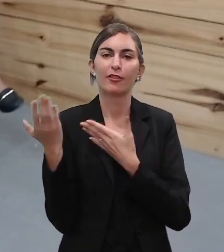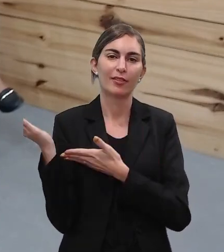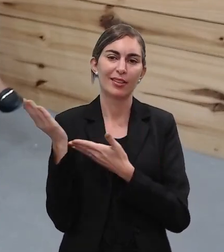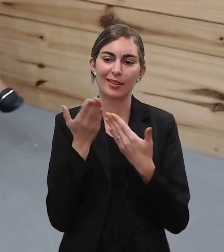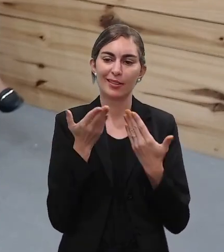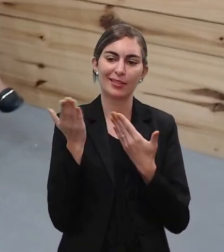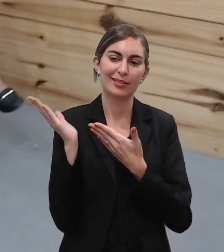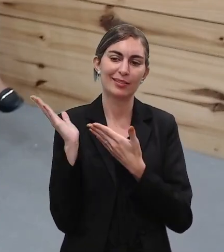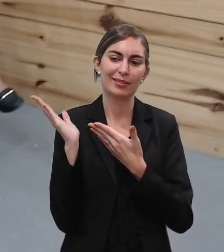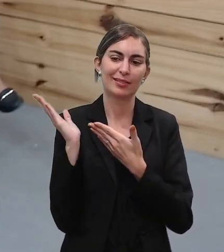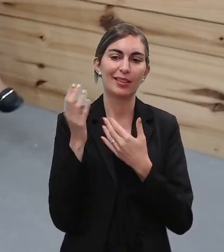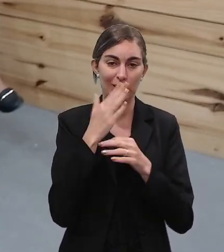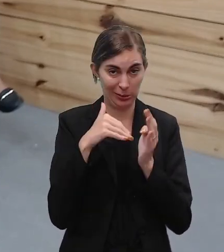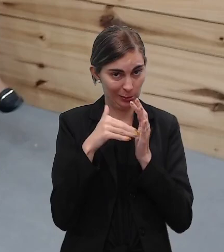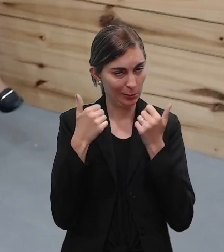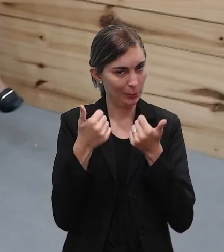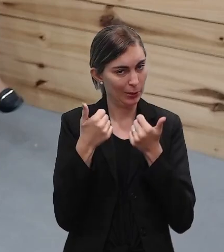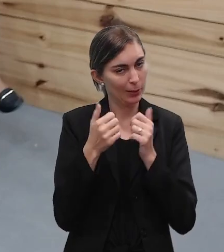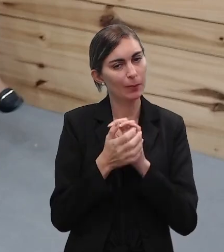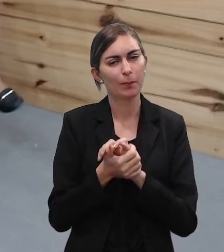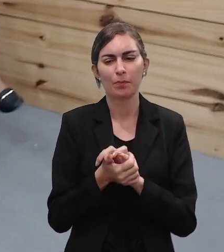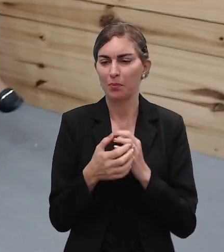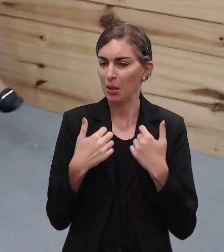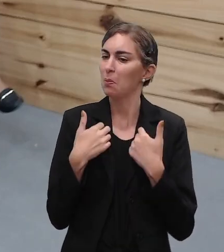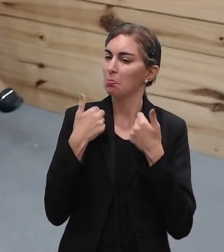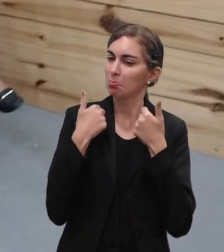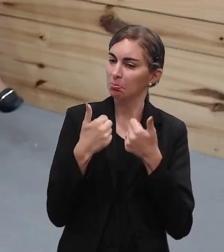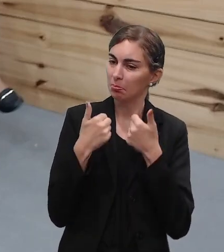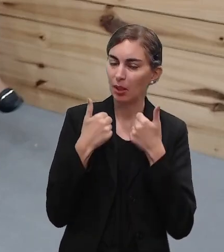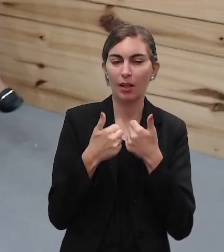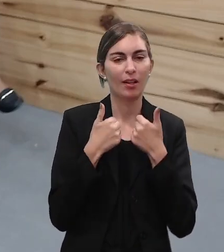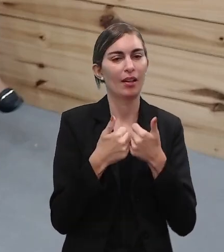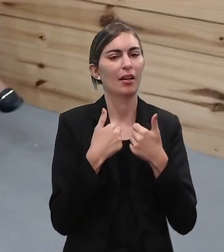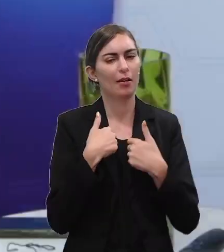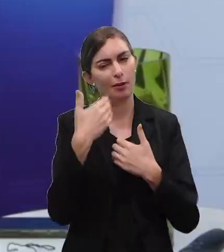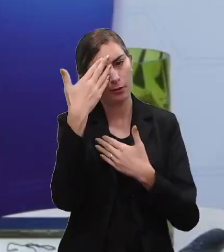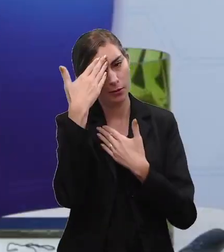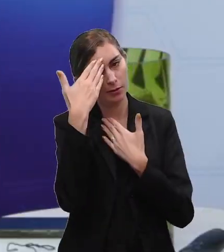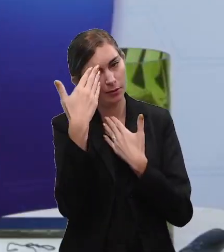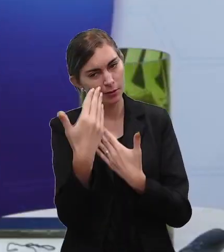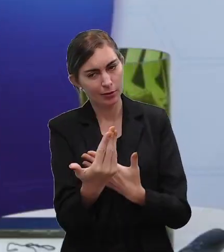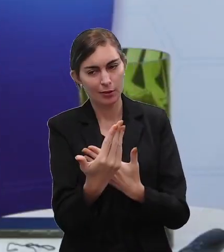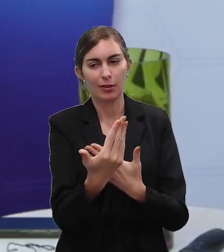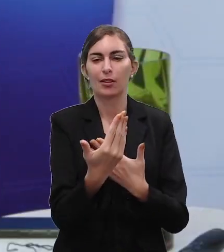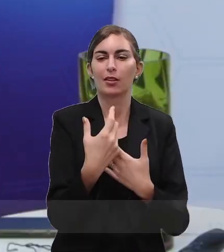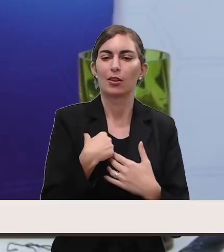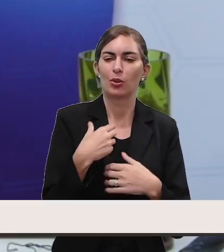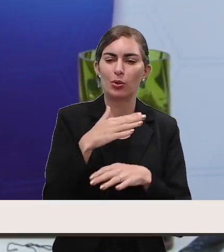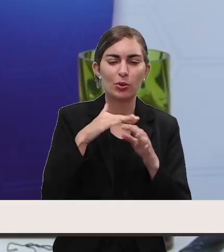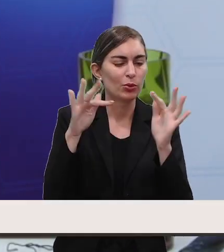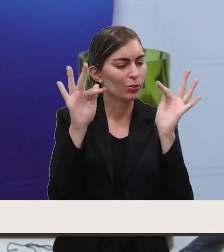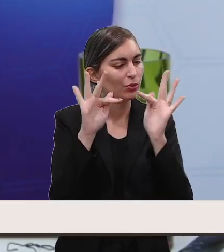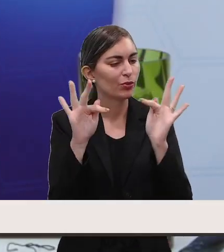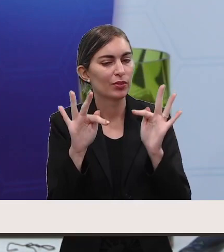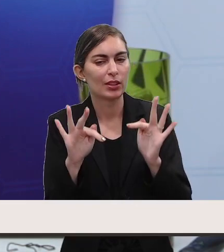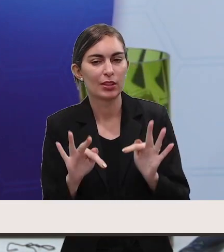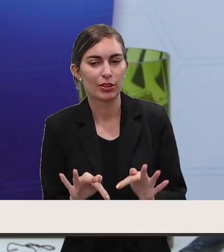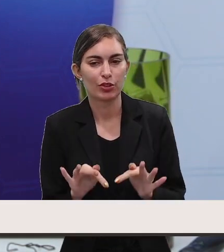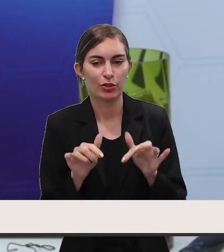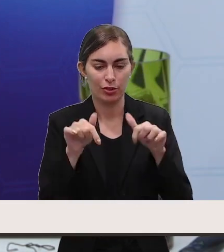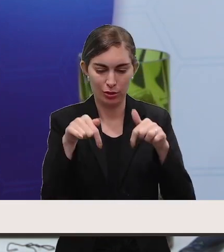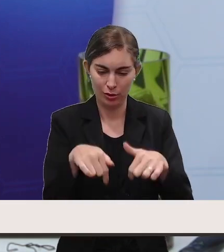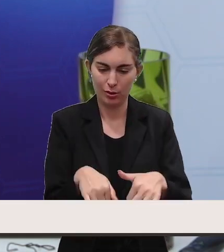professora Cristiane. Tudo bem? Eu estou bem, eu estou grata, eu estou, sobretudo, feliz em